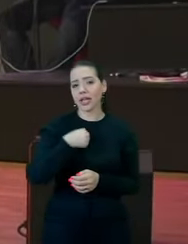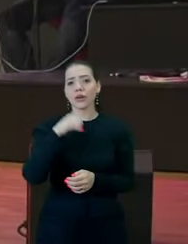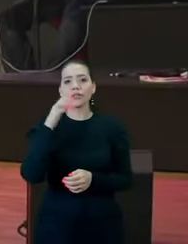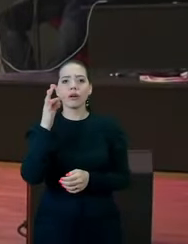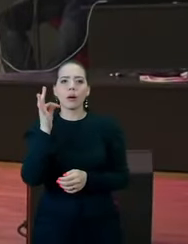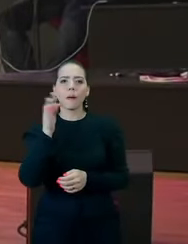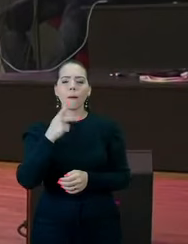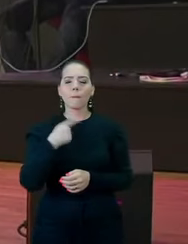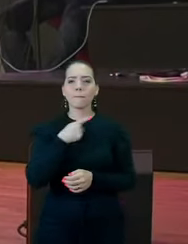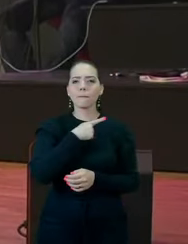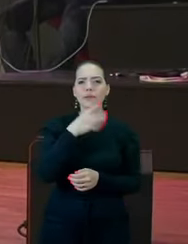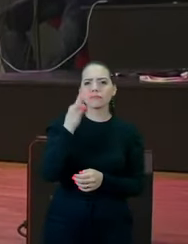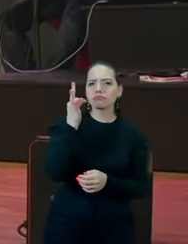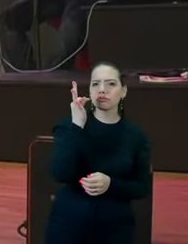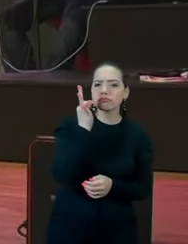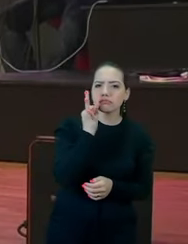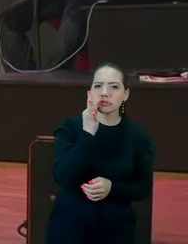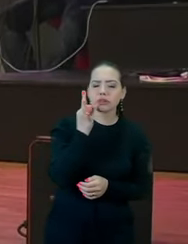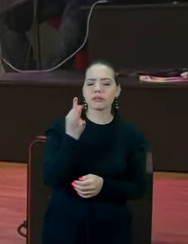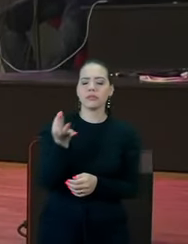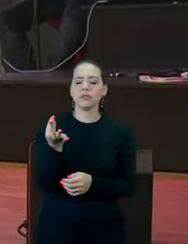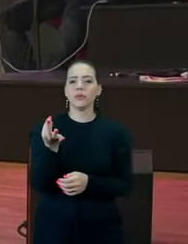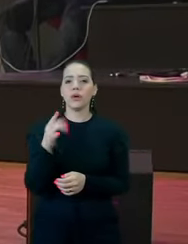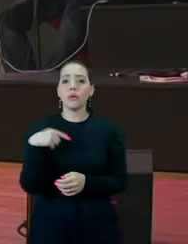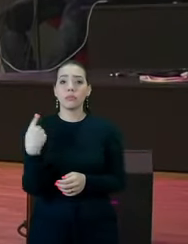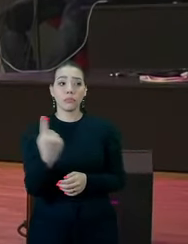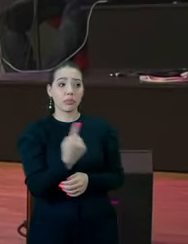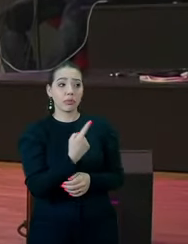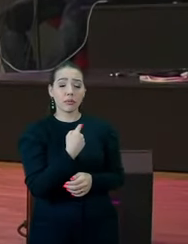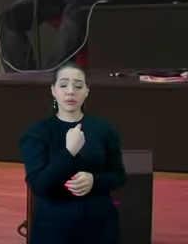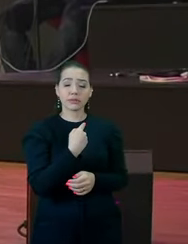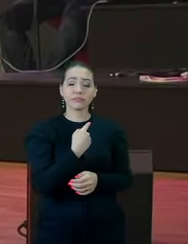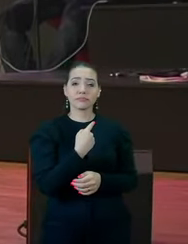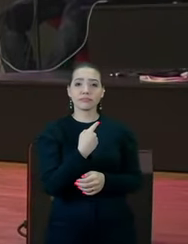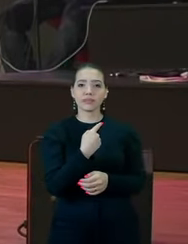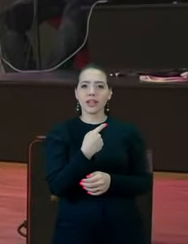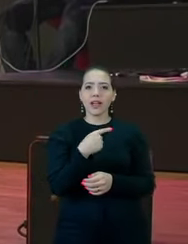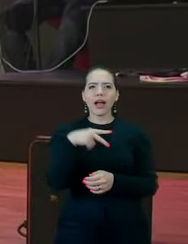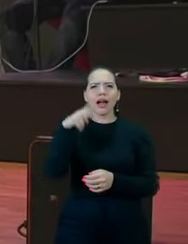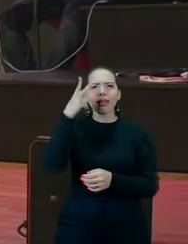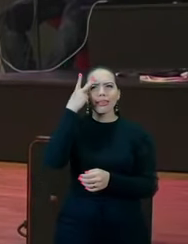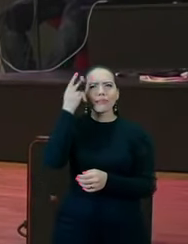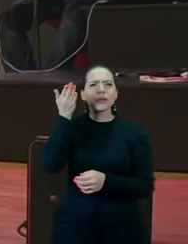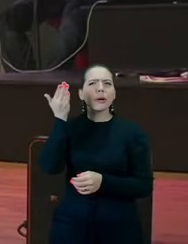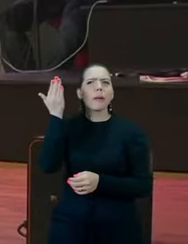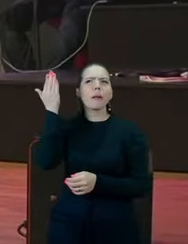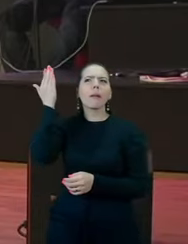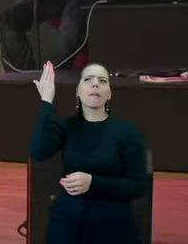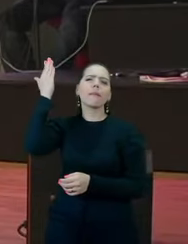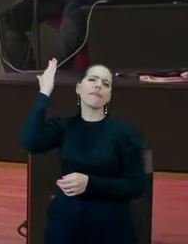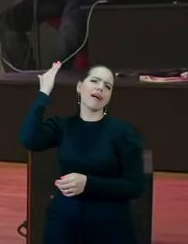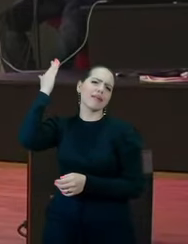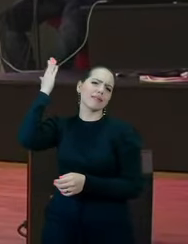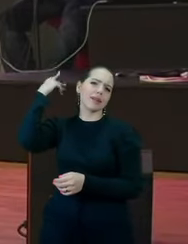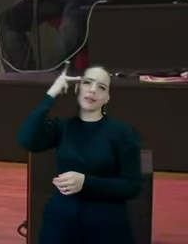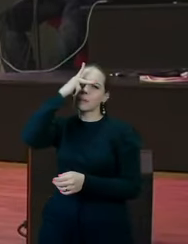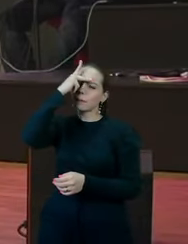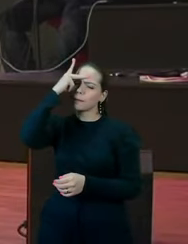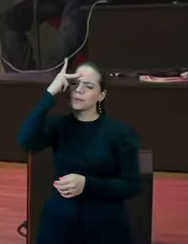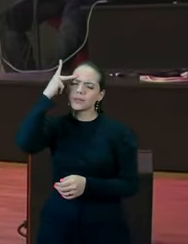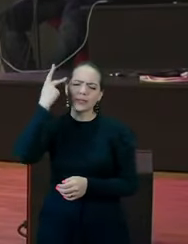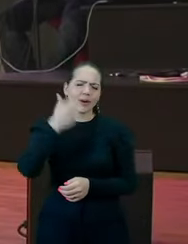conexões de 20 anos atrás, gente, de 10 anos atrás. De casas que o Senhor Deus me permitiu entrar e estar com pessoas que hoje